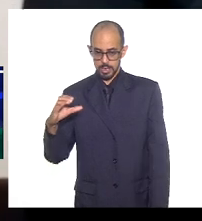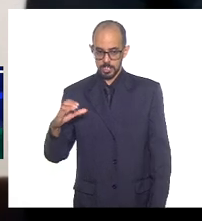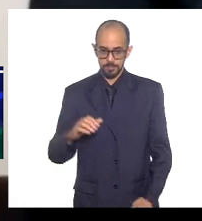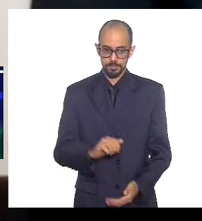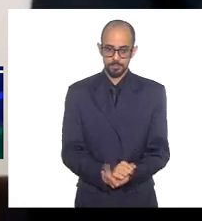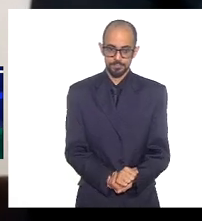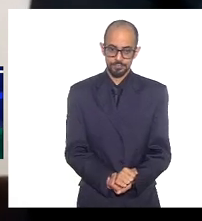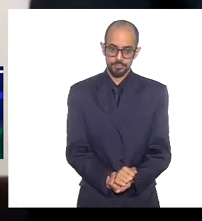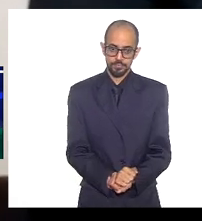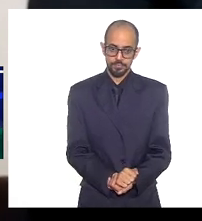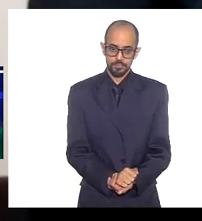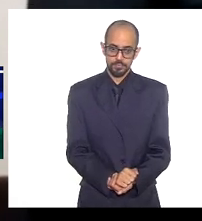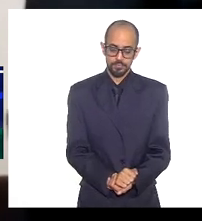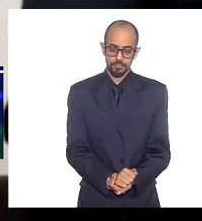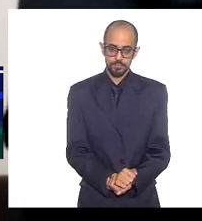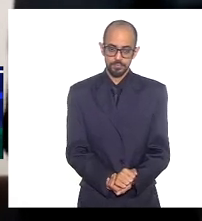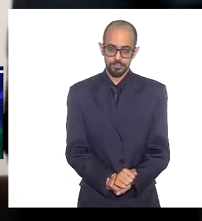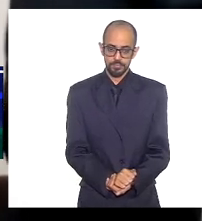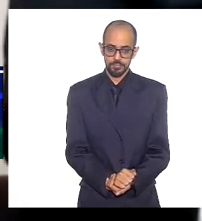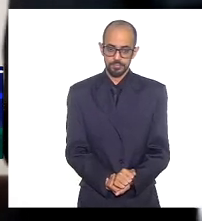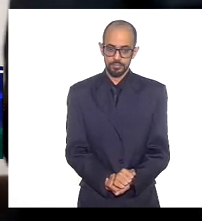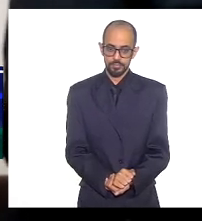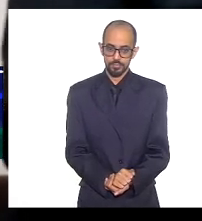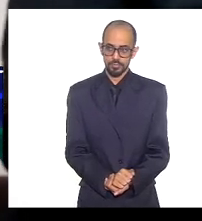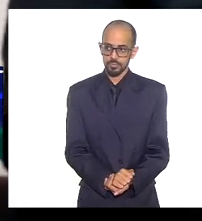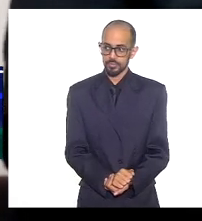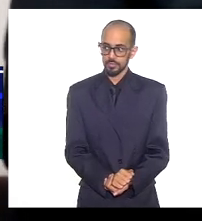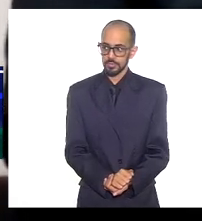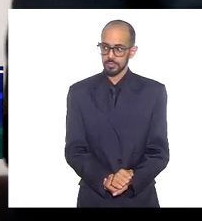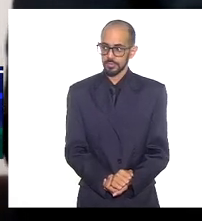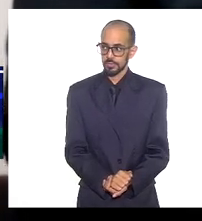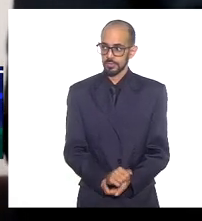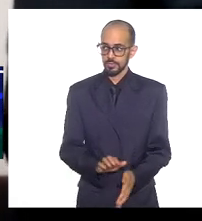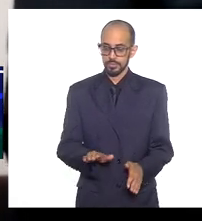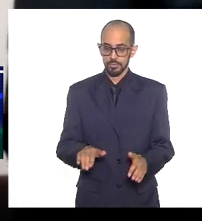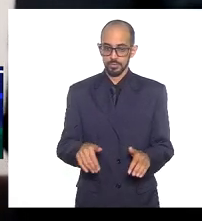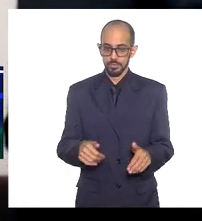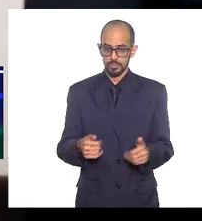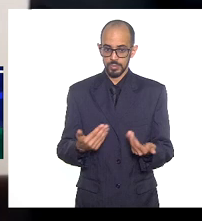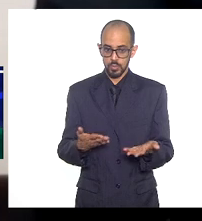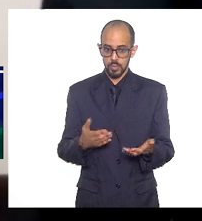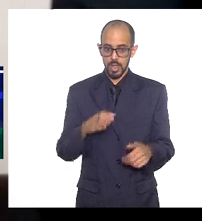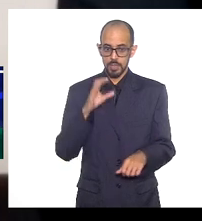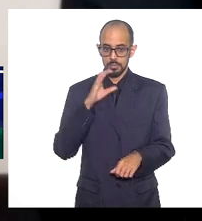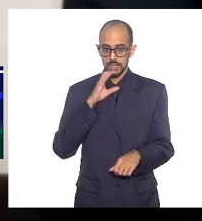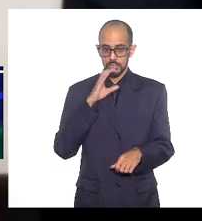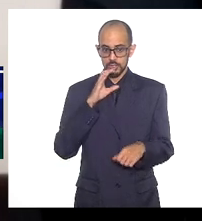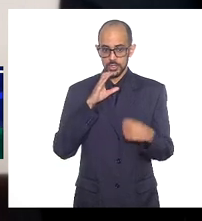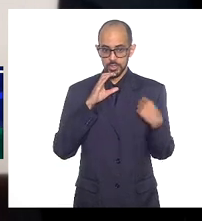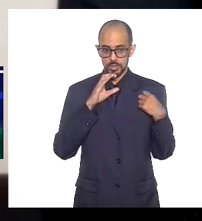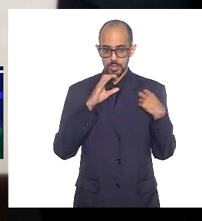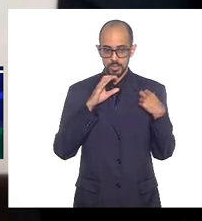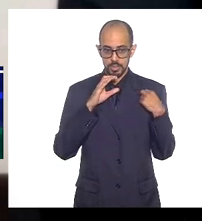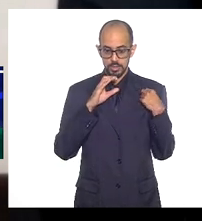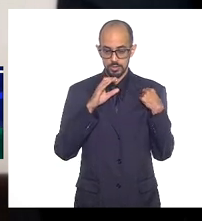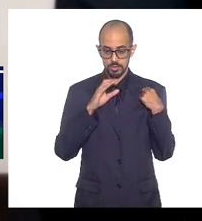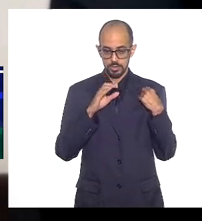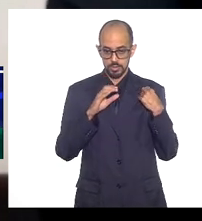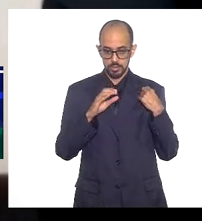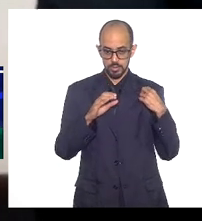Oficialmente reconhecida como estado de emergência sanitária ou calamidade pública. A emergência, calamidade.